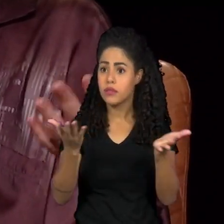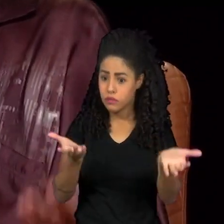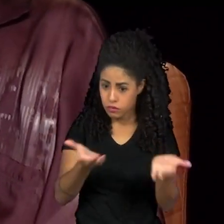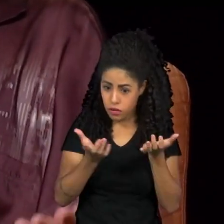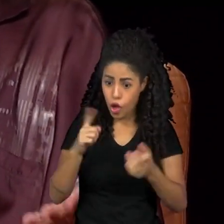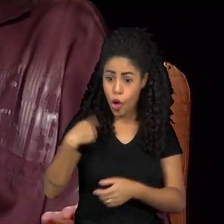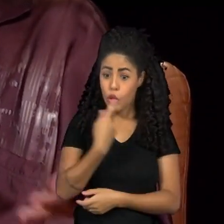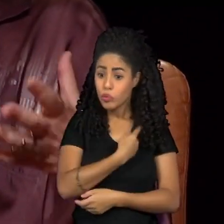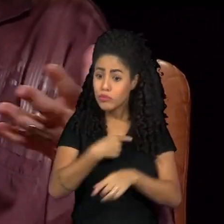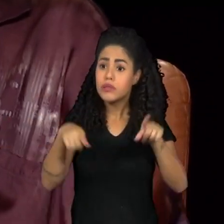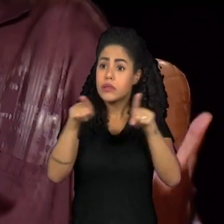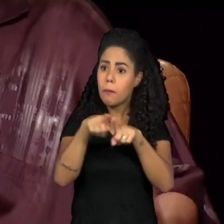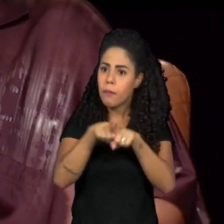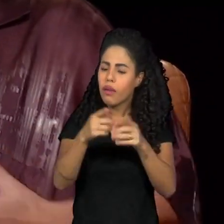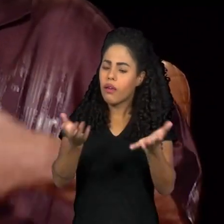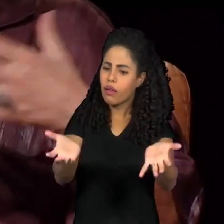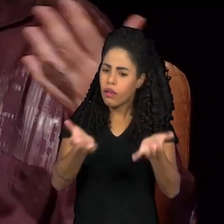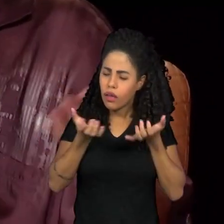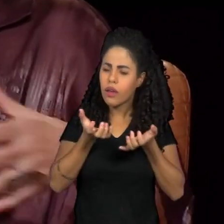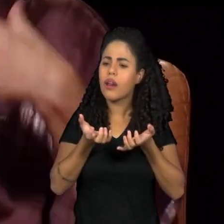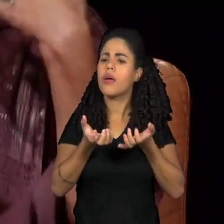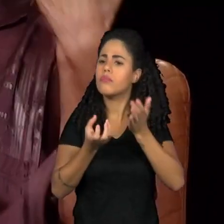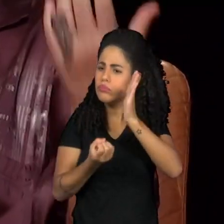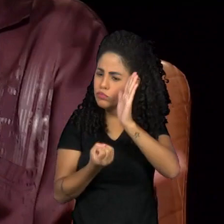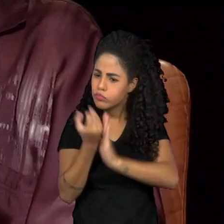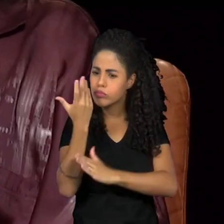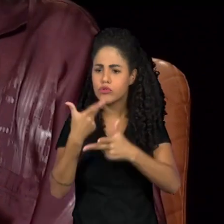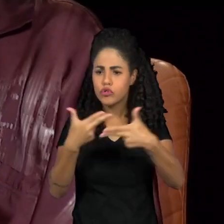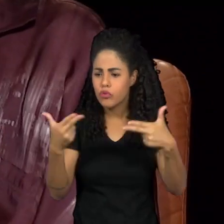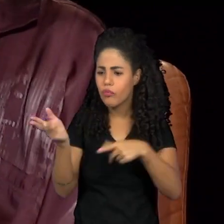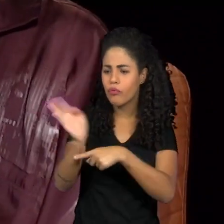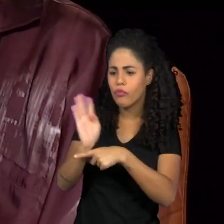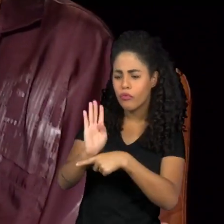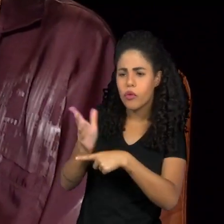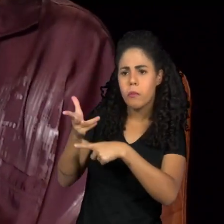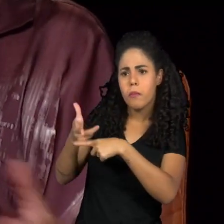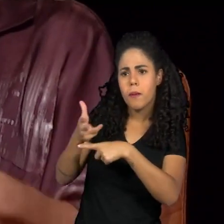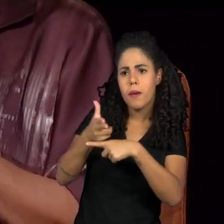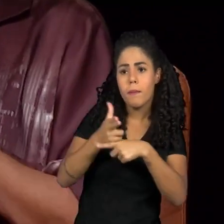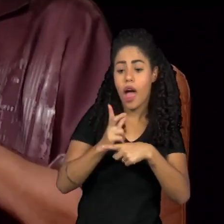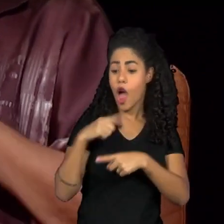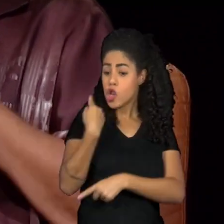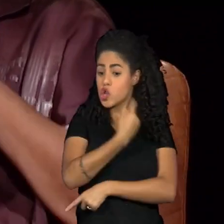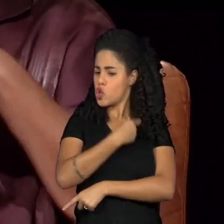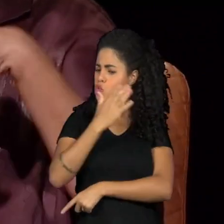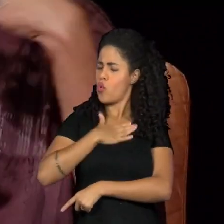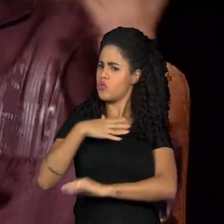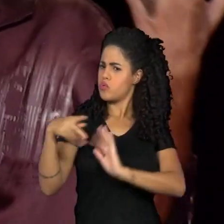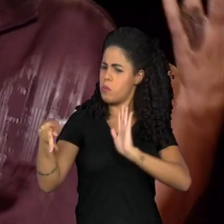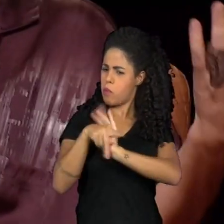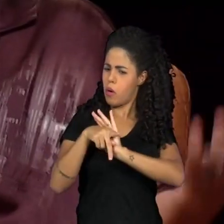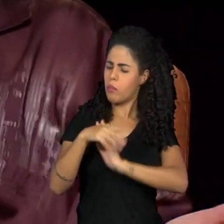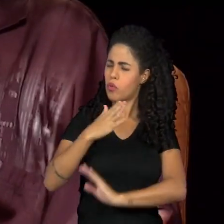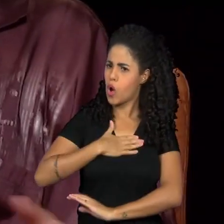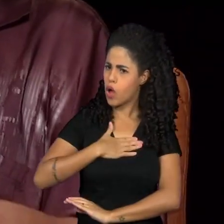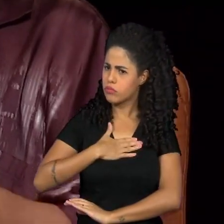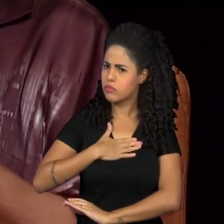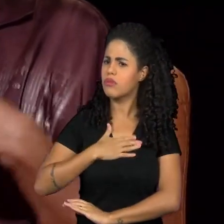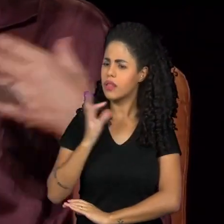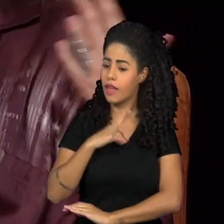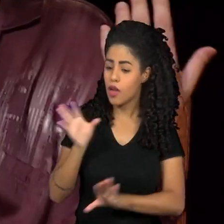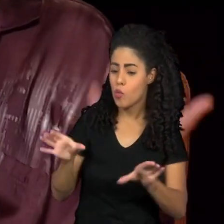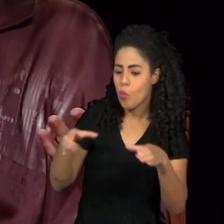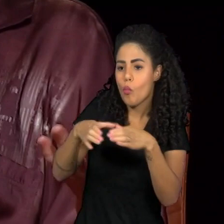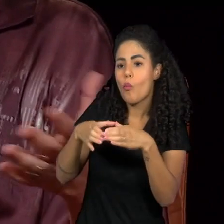produzir coisas e filmes e séries e qualquer conteúdo que seja nosso, contratar as nossas